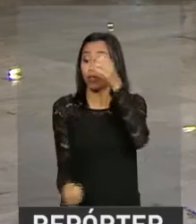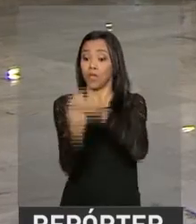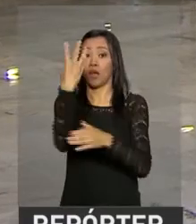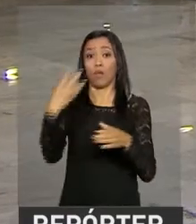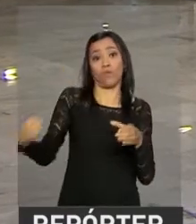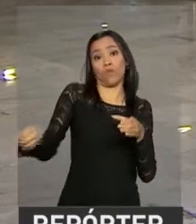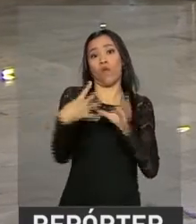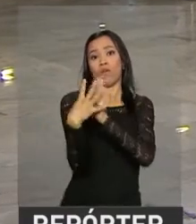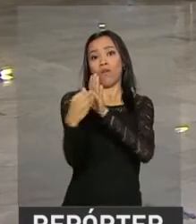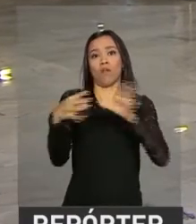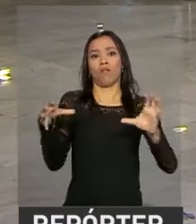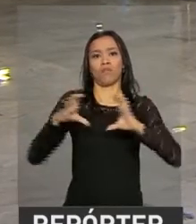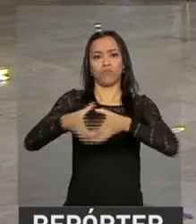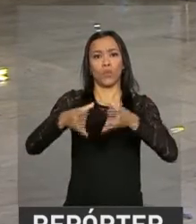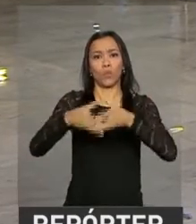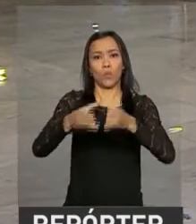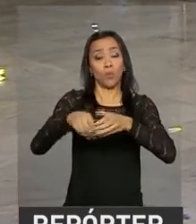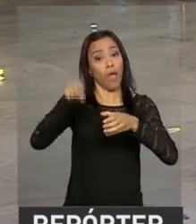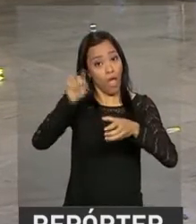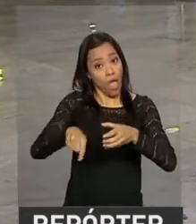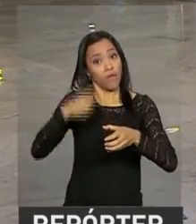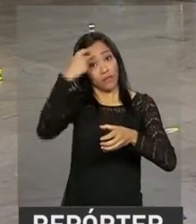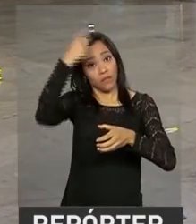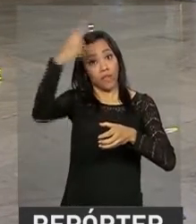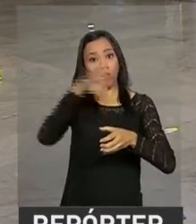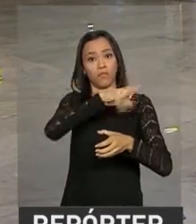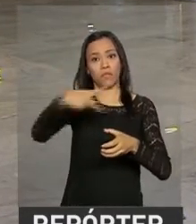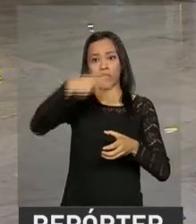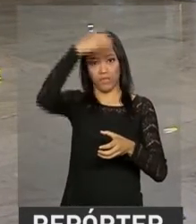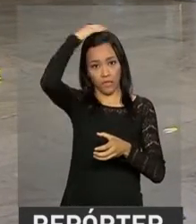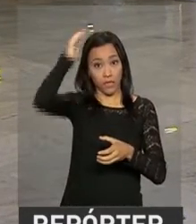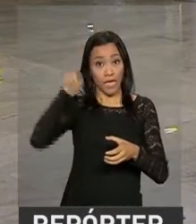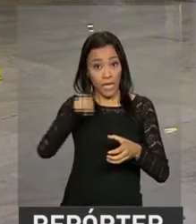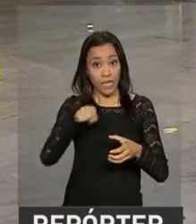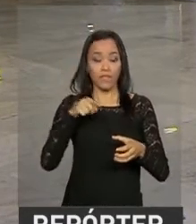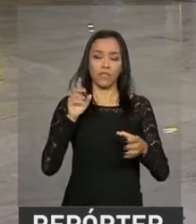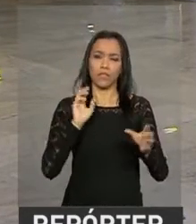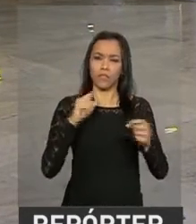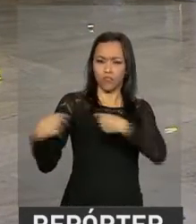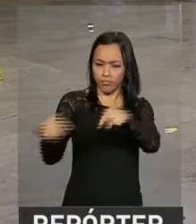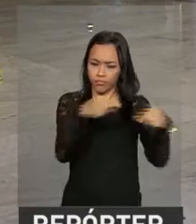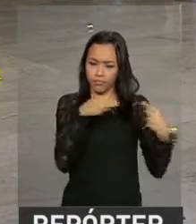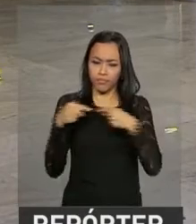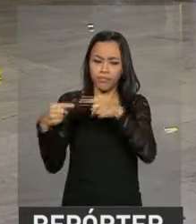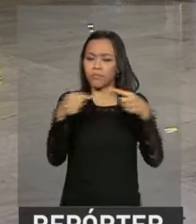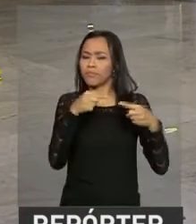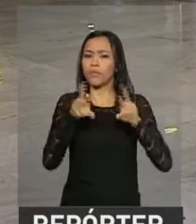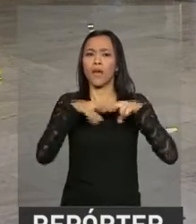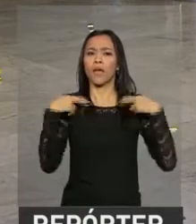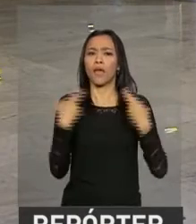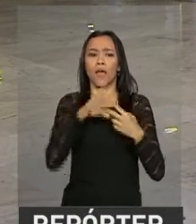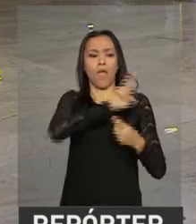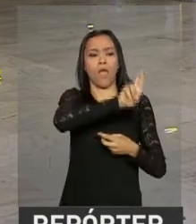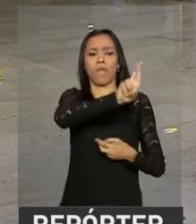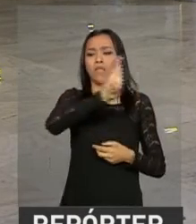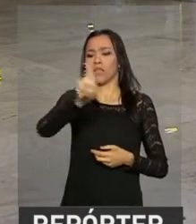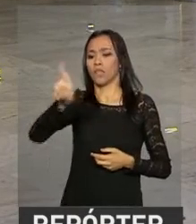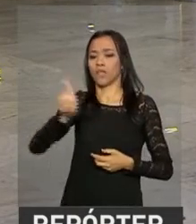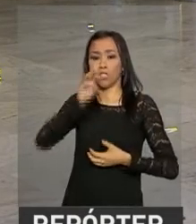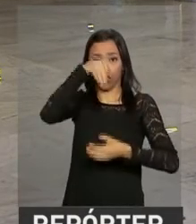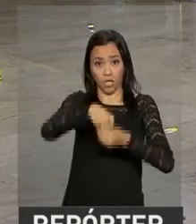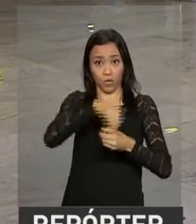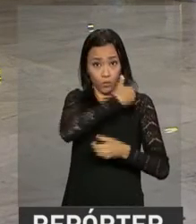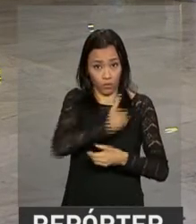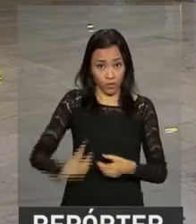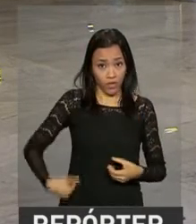recriar essas câmaras setoriais foi do presidente Michel Temer. Esse Fórum de Desenvolvimento Produtivo ele reúne representantes do governo, de